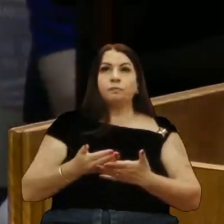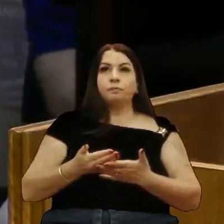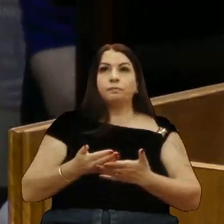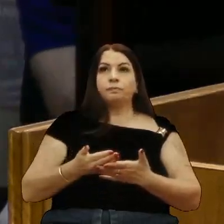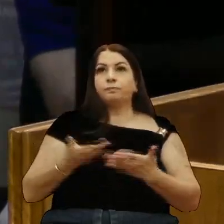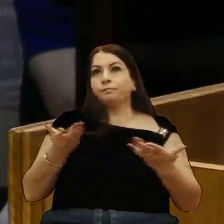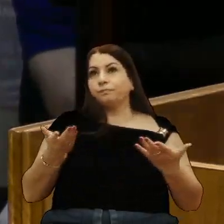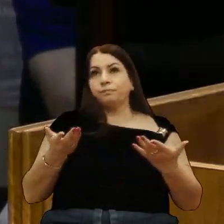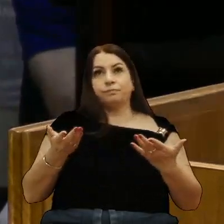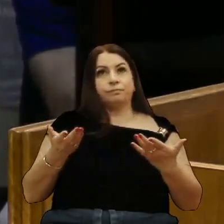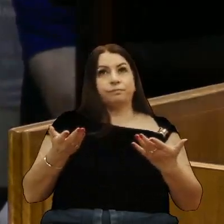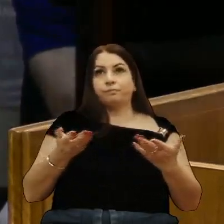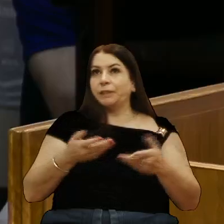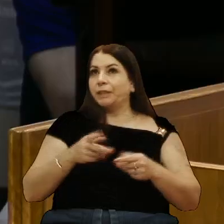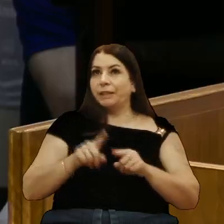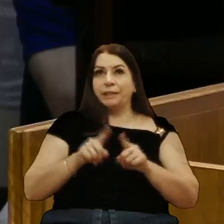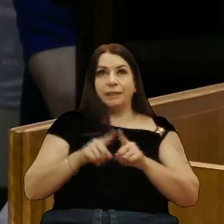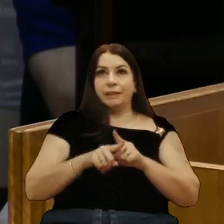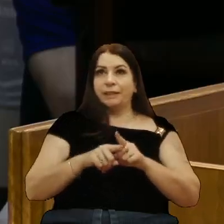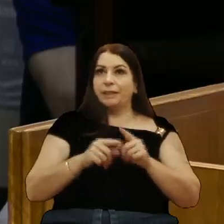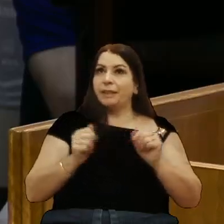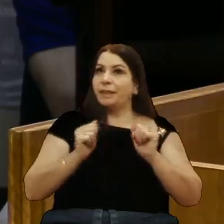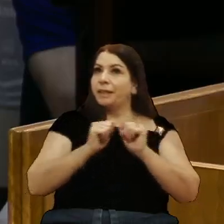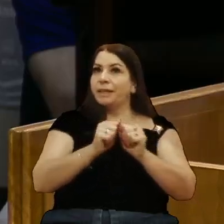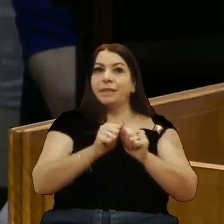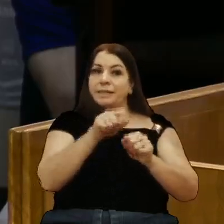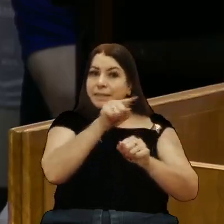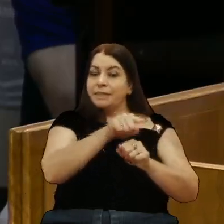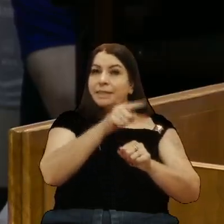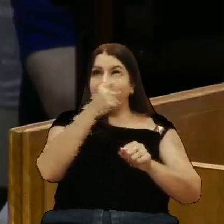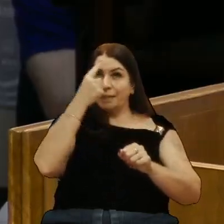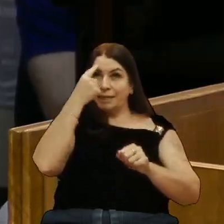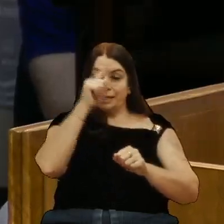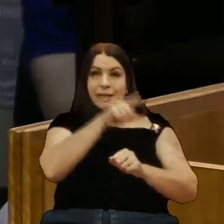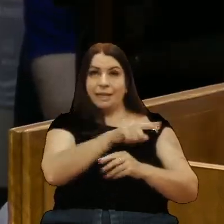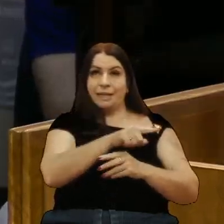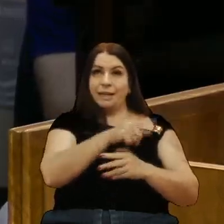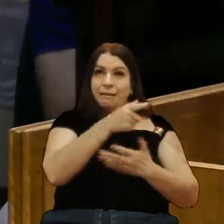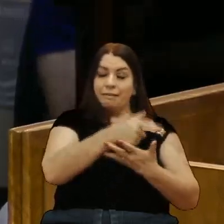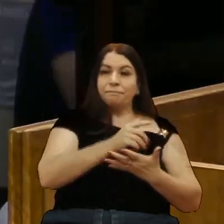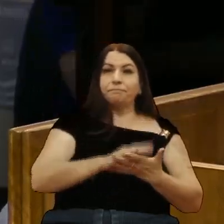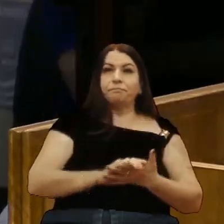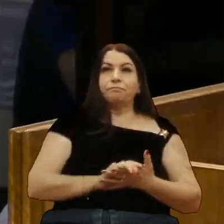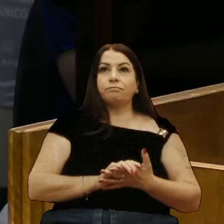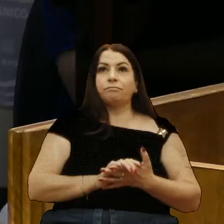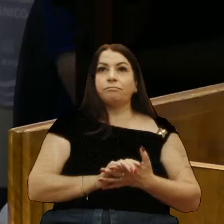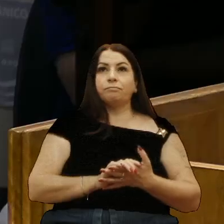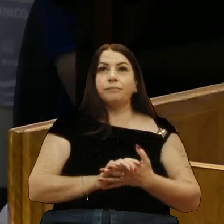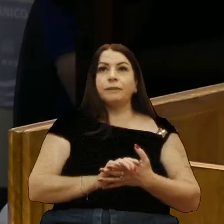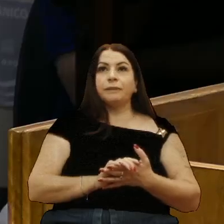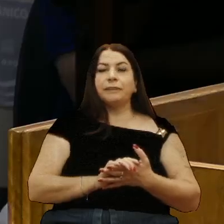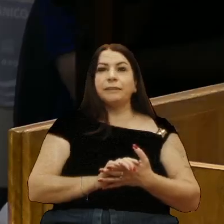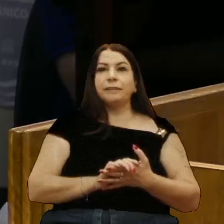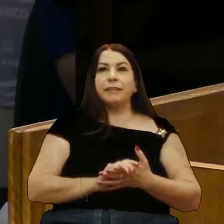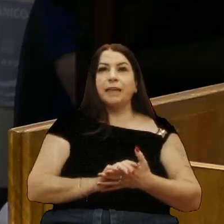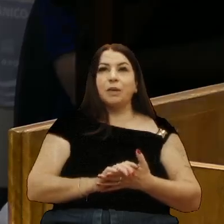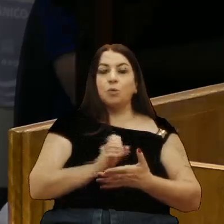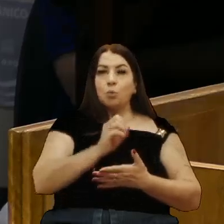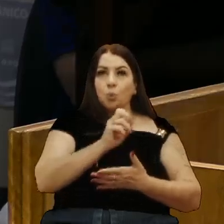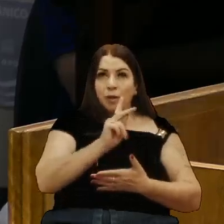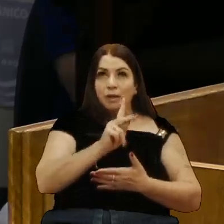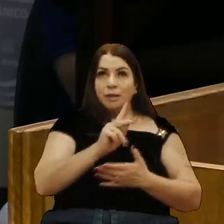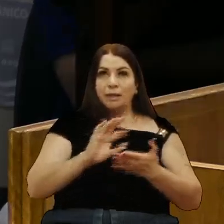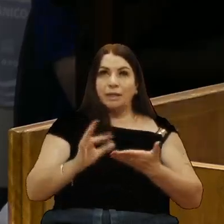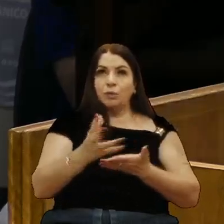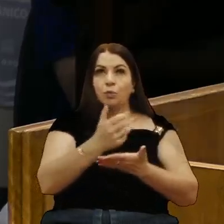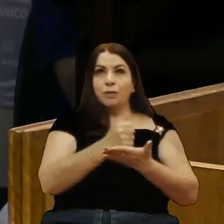uma pá de cal com a Codeca. Se a iniciativa é dar um cheque-mate, colocar a